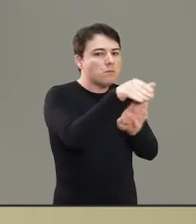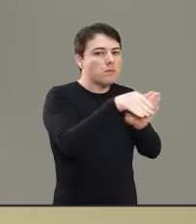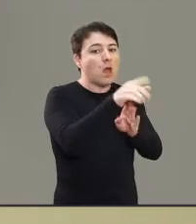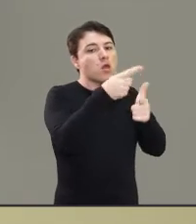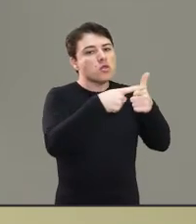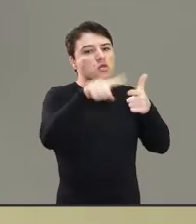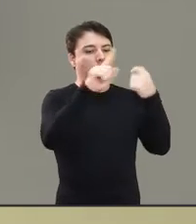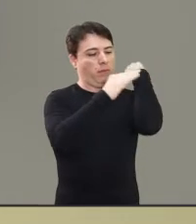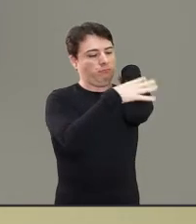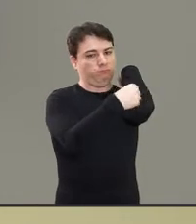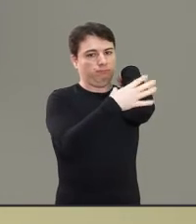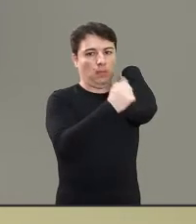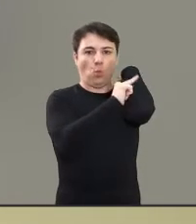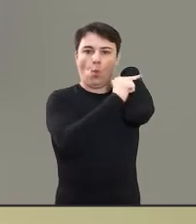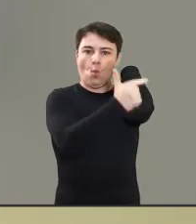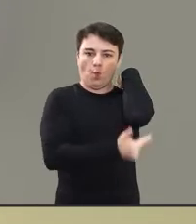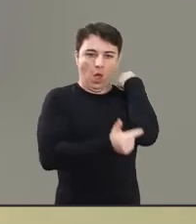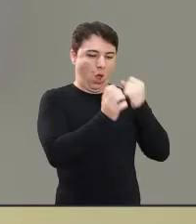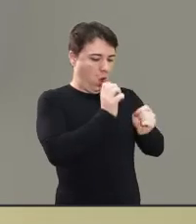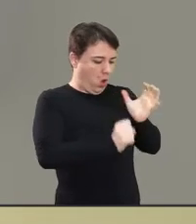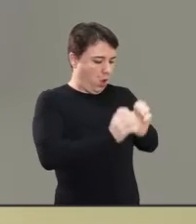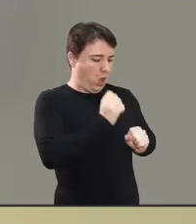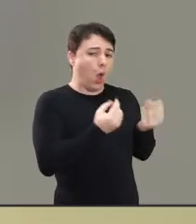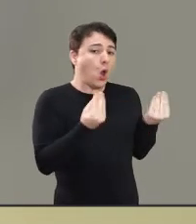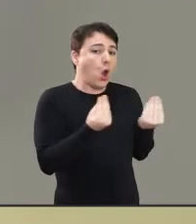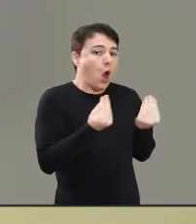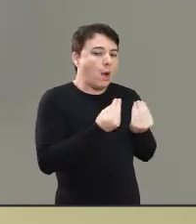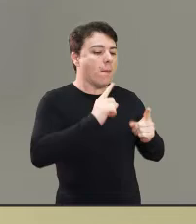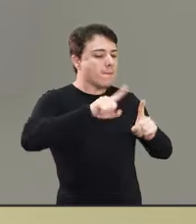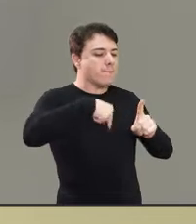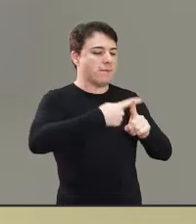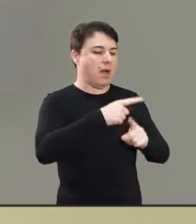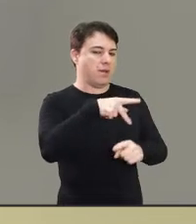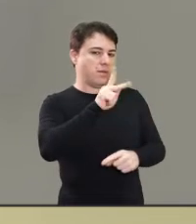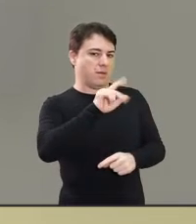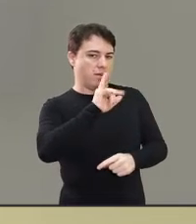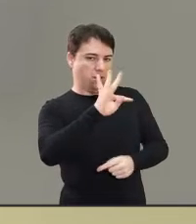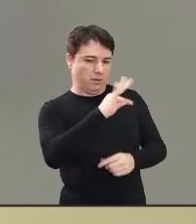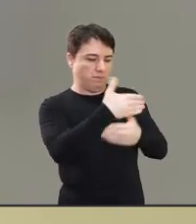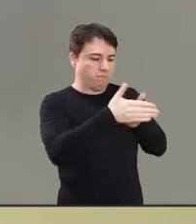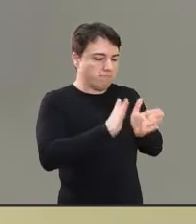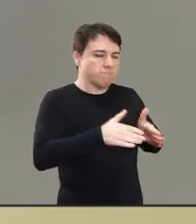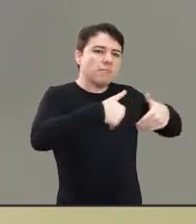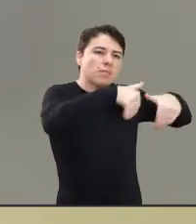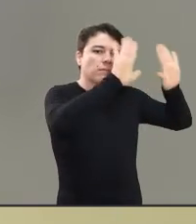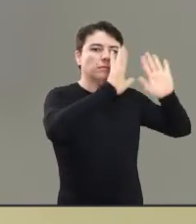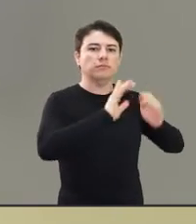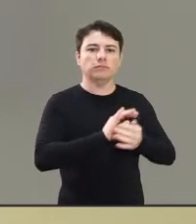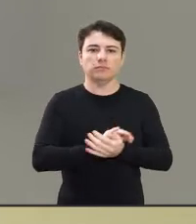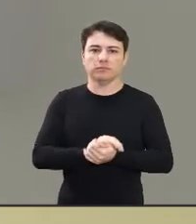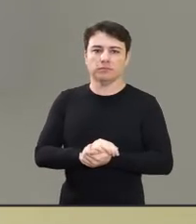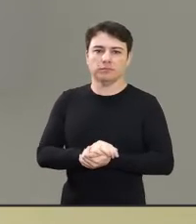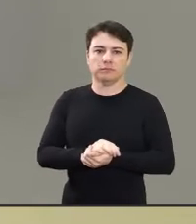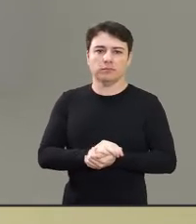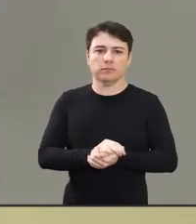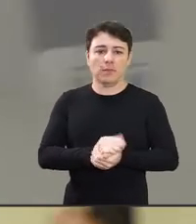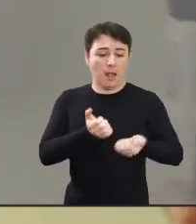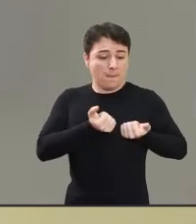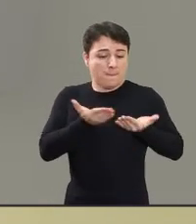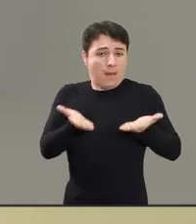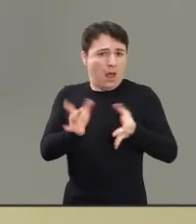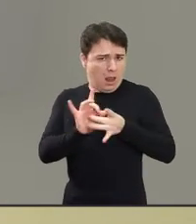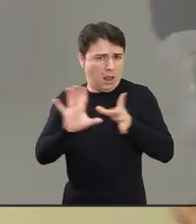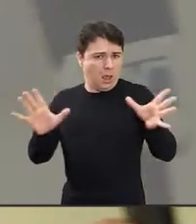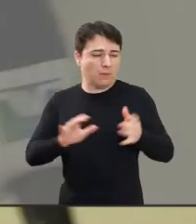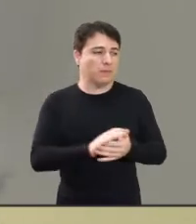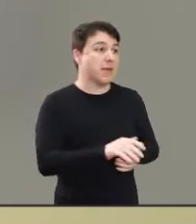de sangue necessários e já recebe toda a orientação de higienização e coleta desse leite e já leva para casa dela o kit de ordenha. Quem